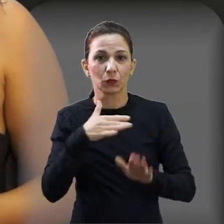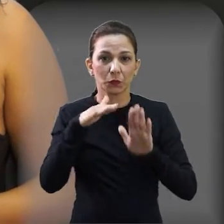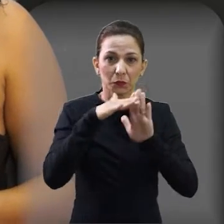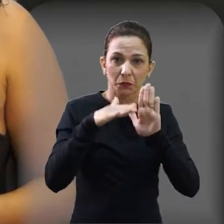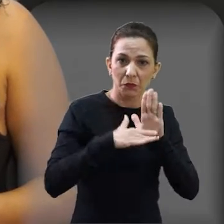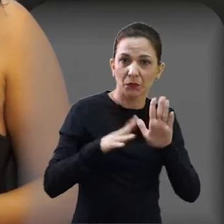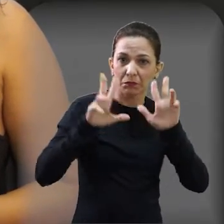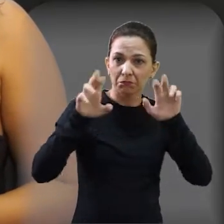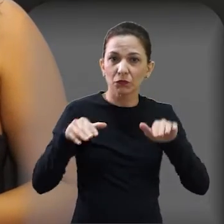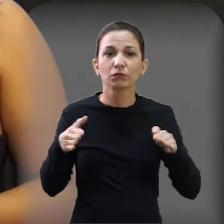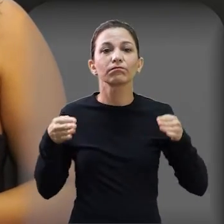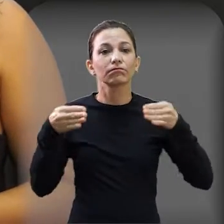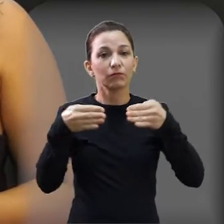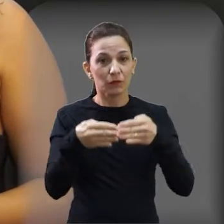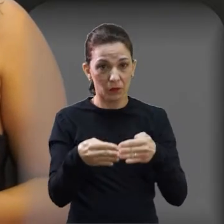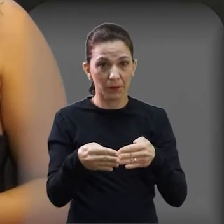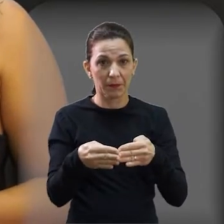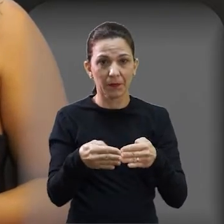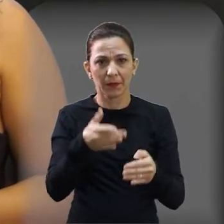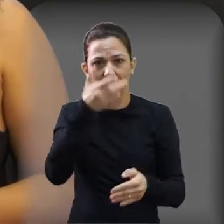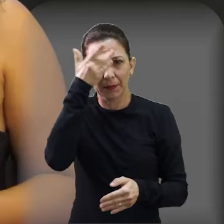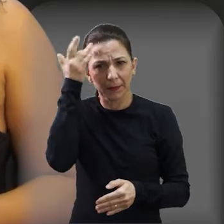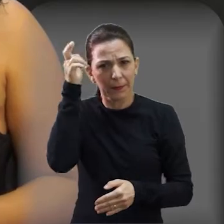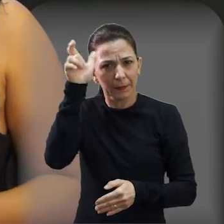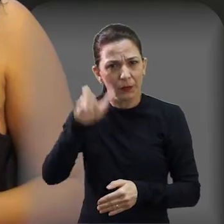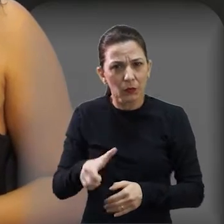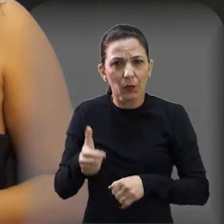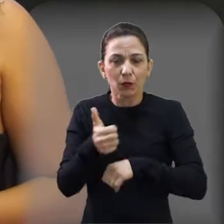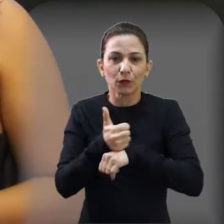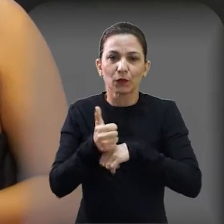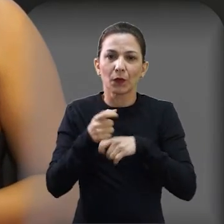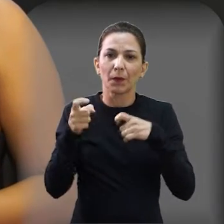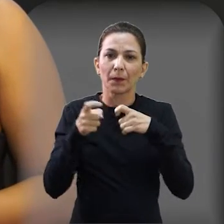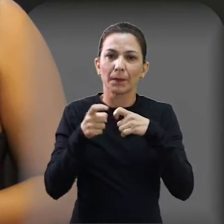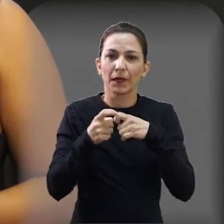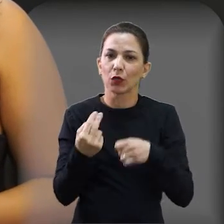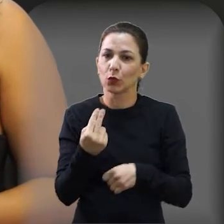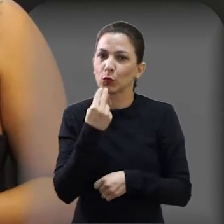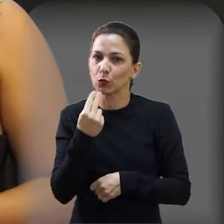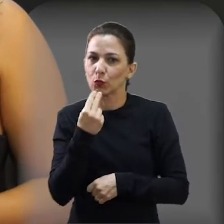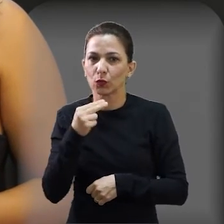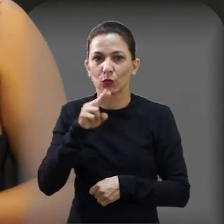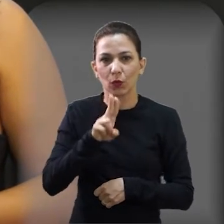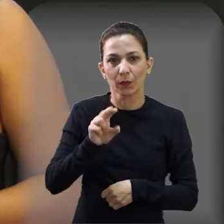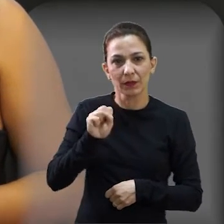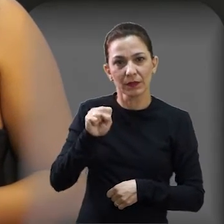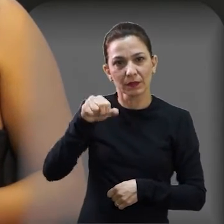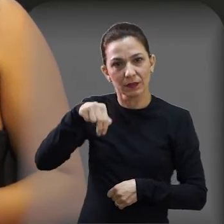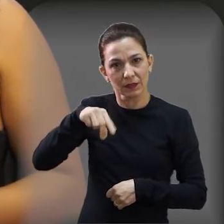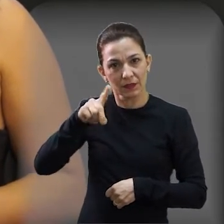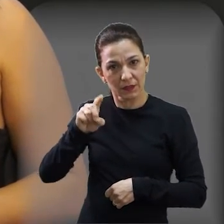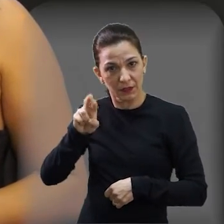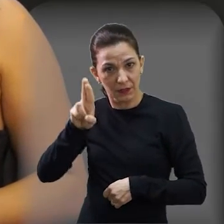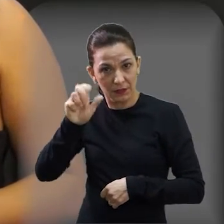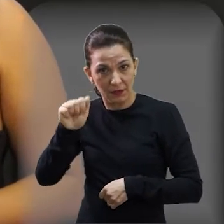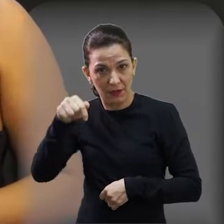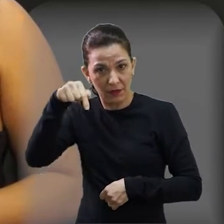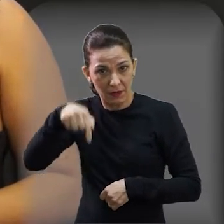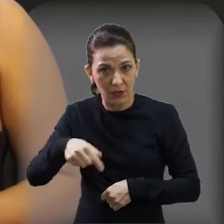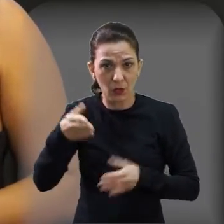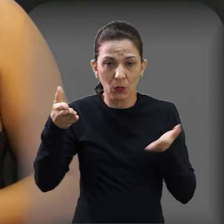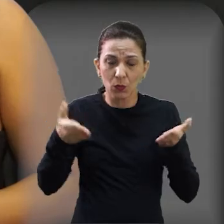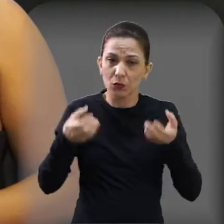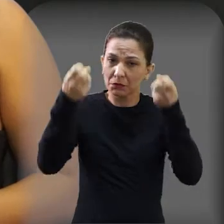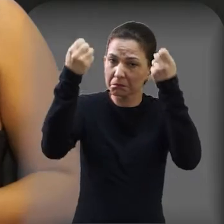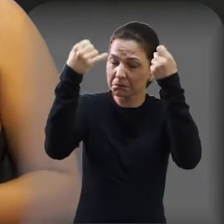no Brasil desde o início da década de 70, o procedimento ainda é permeado por muitos mitos. Por isso, no Saúde em